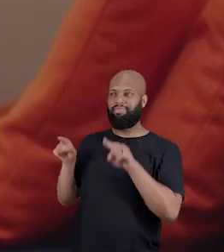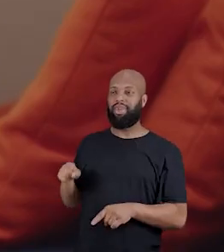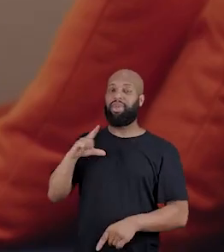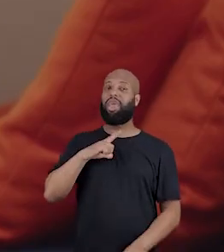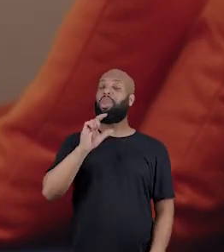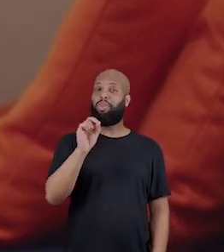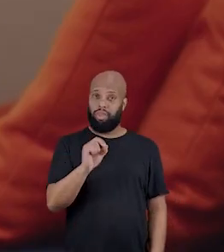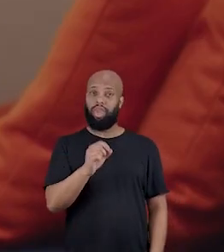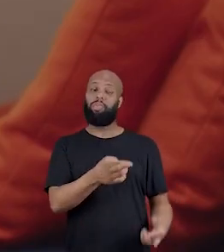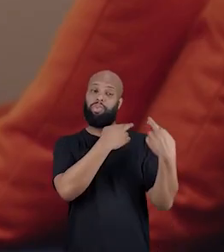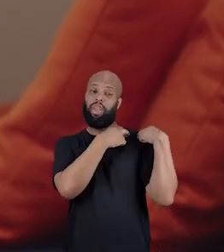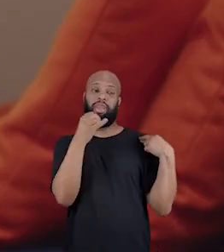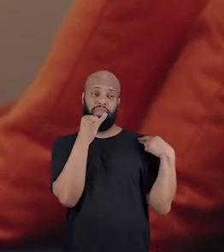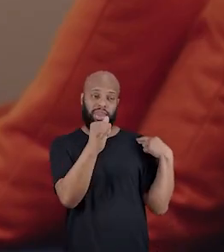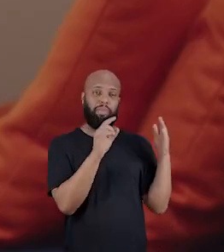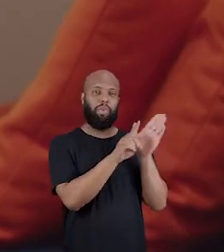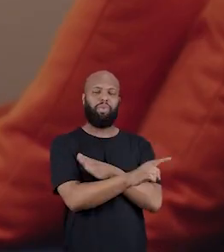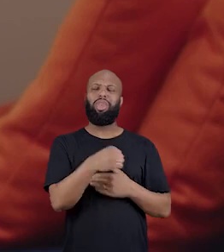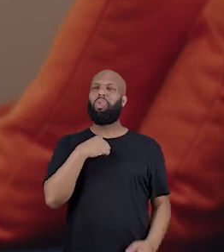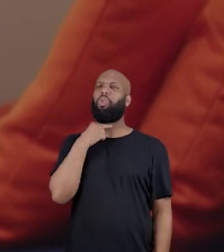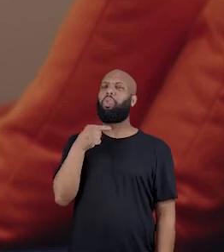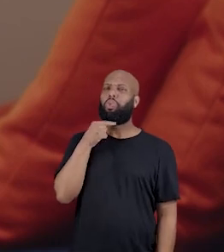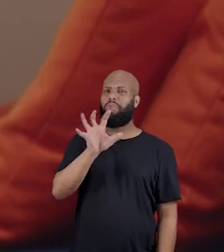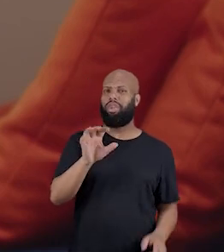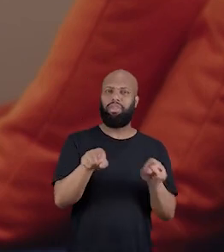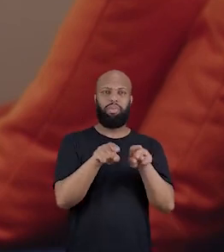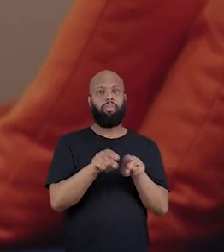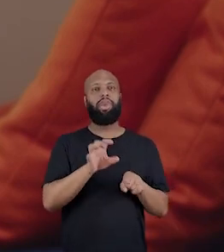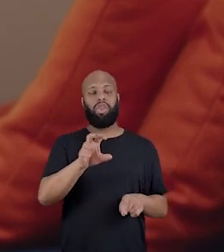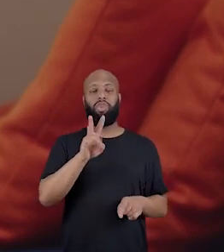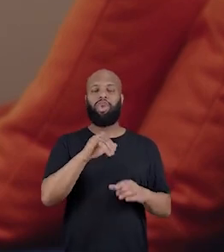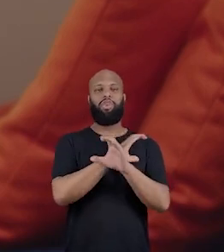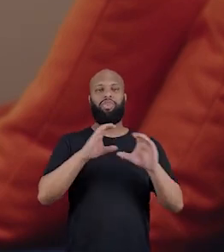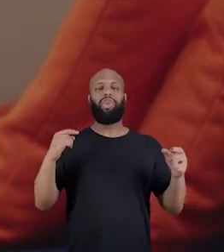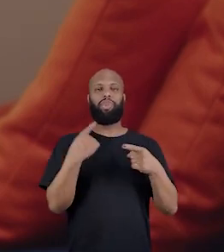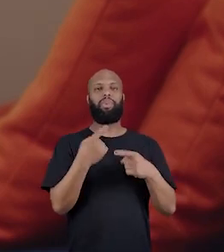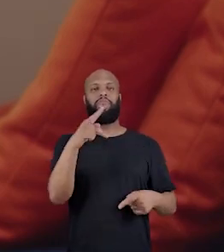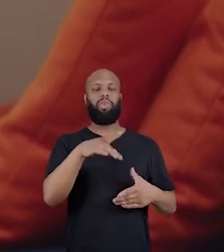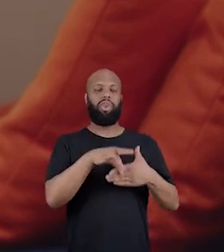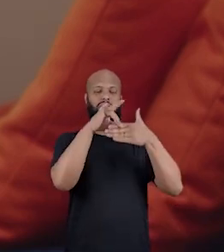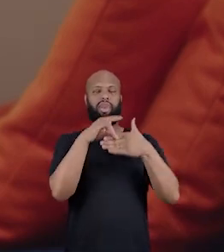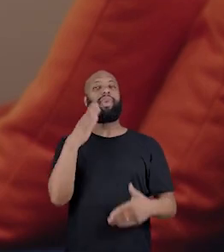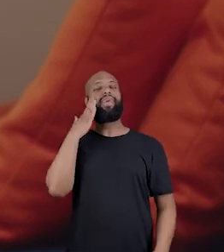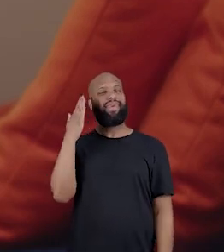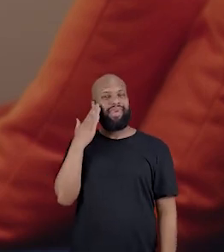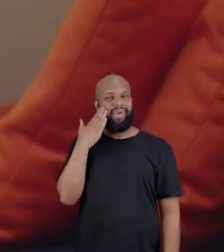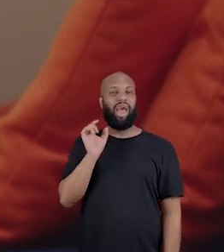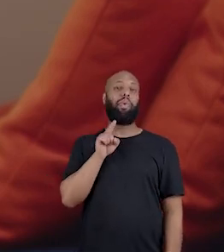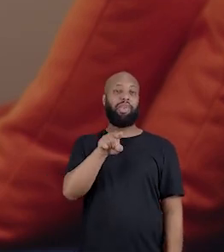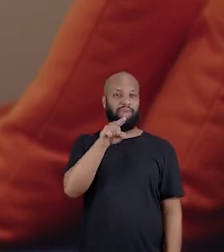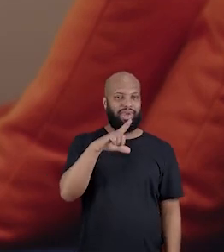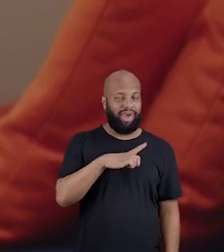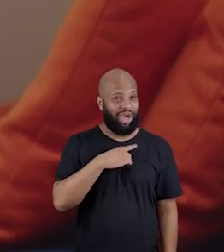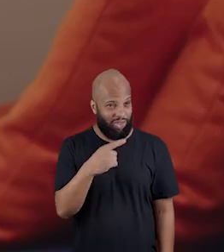liderado tem o papel de sinalizar, comunicar, perguntar, falar, cara, eu tô com dúvida. Isso vai gerando confiança, porque seu líder vai falar assim, puxa, eu sei que